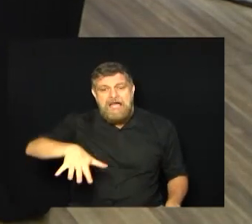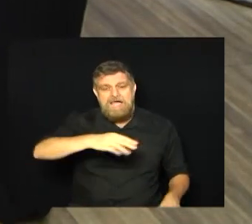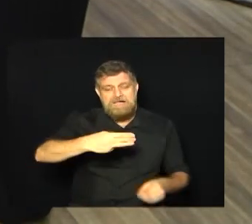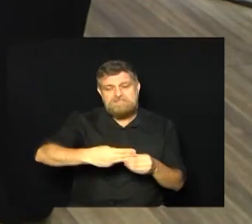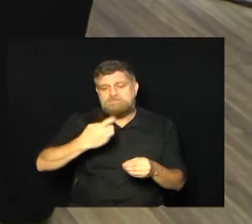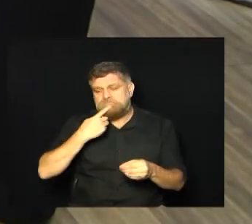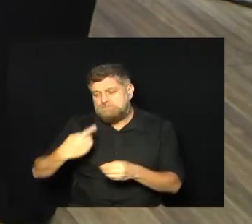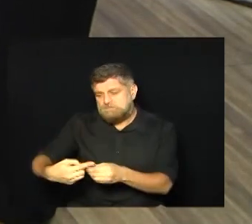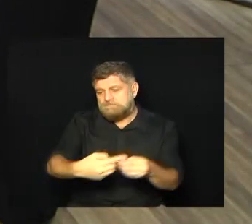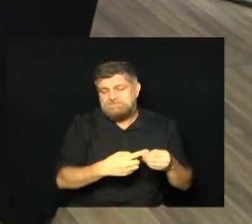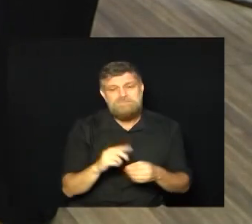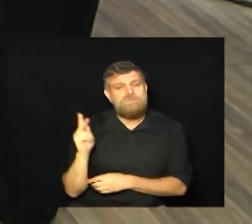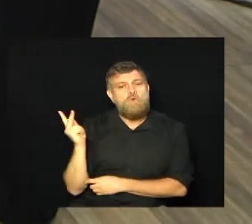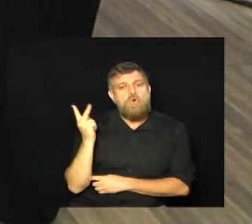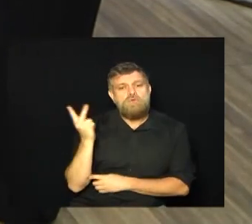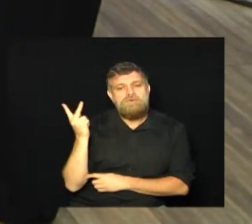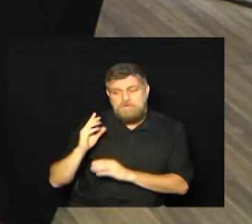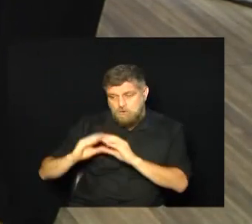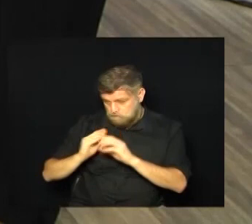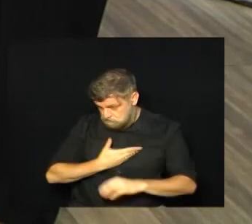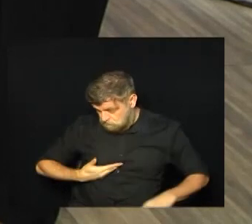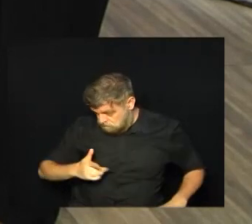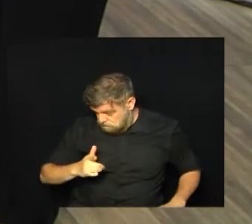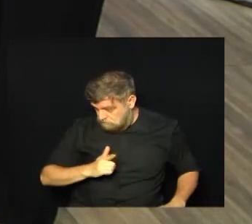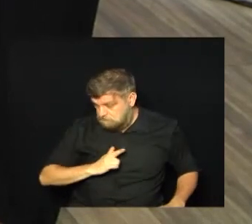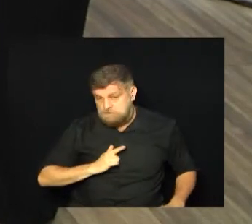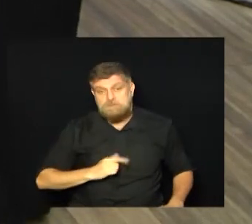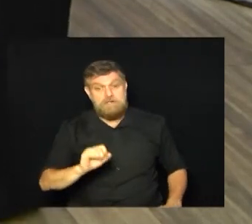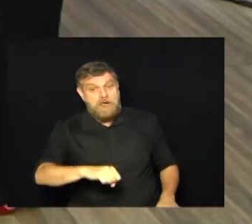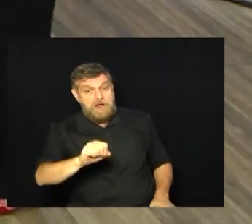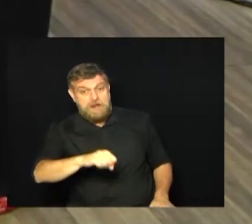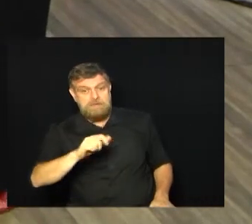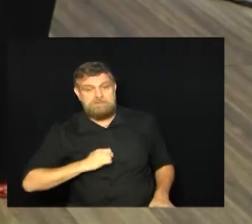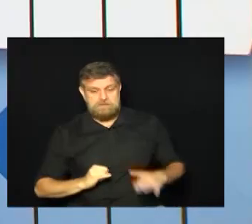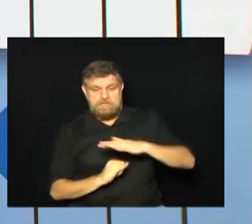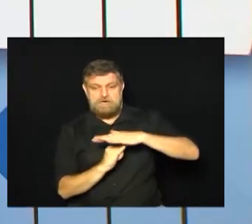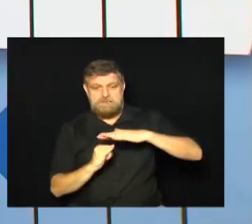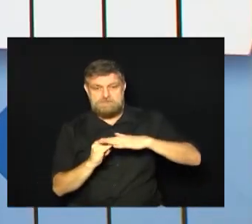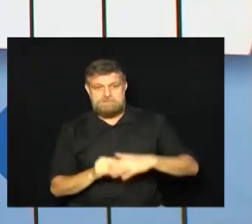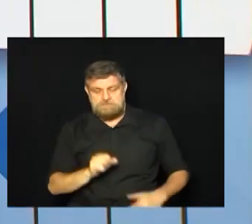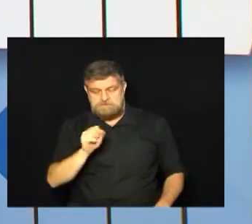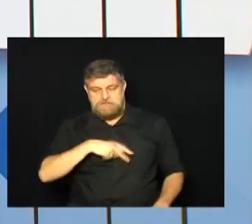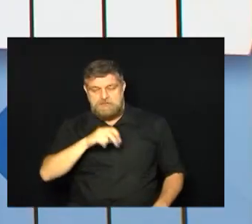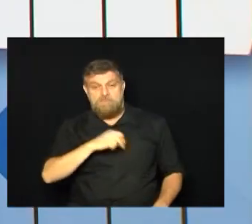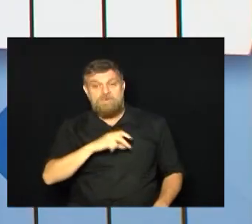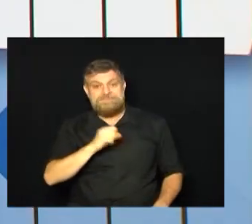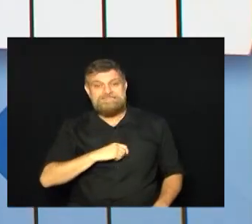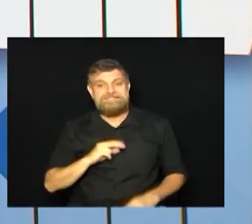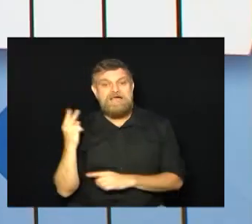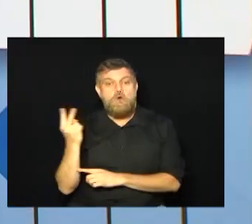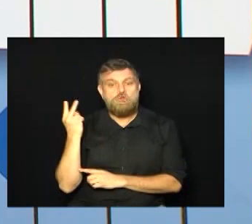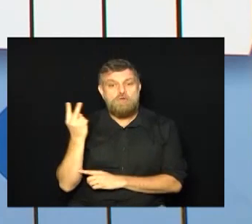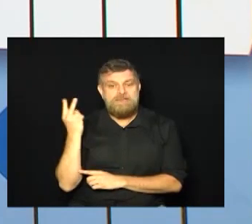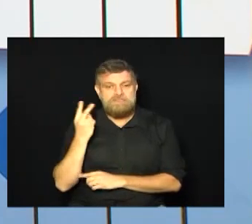na cidade de Hortolândia, porque tem concurso público, hein? Tem concurso público do Instituto de Previdência da cidade de